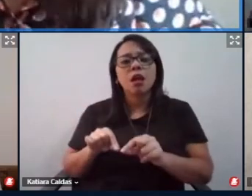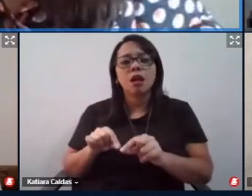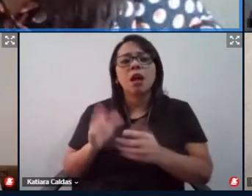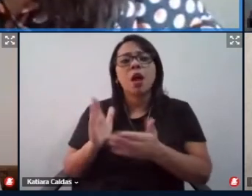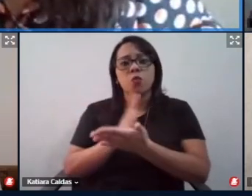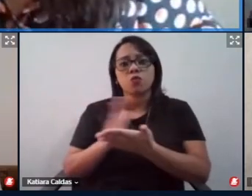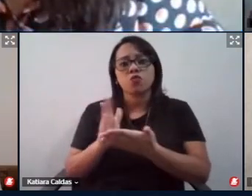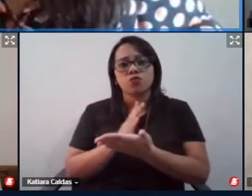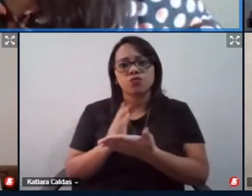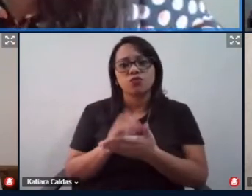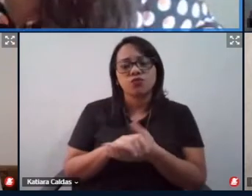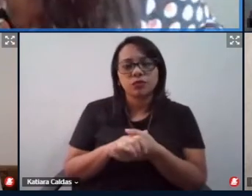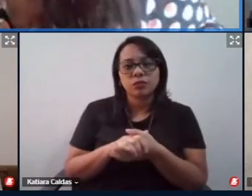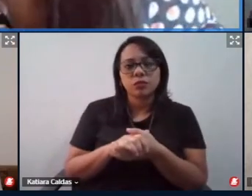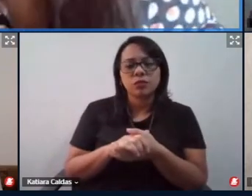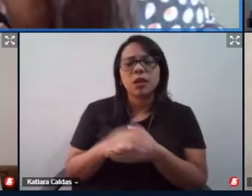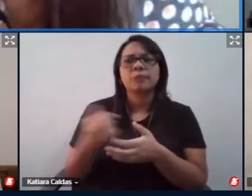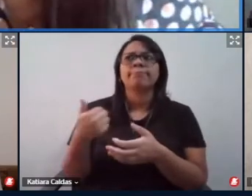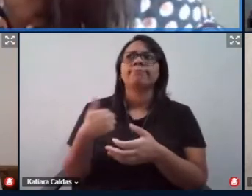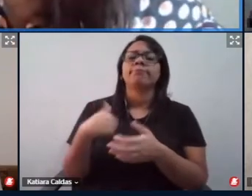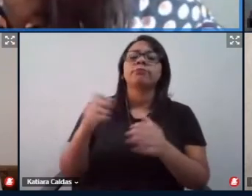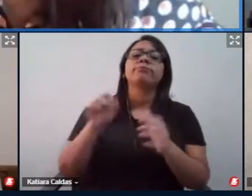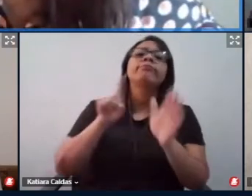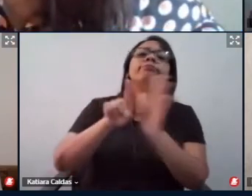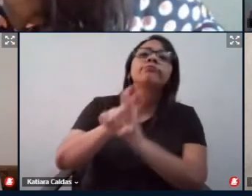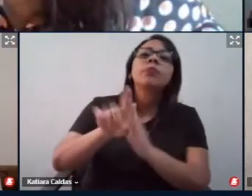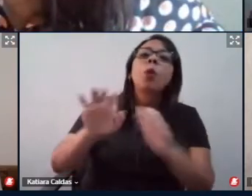sinais. E eu pergunto, quais?